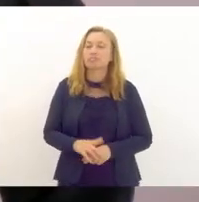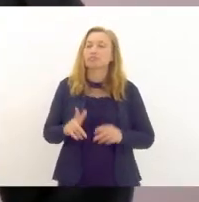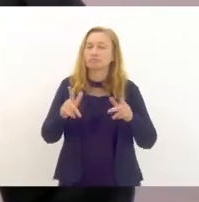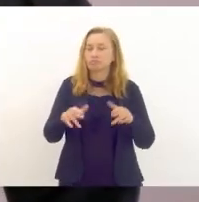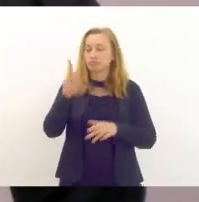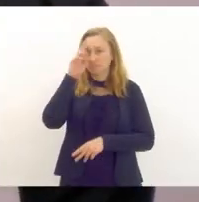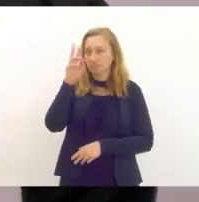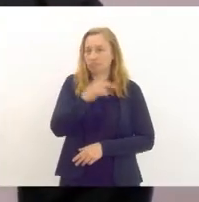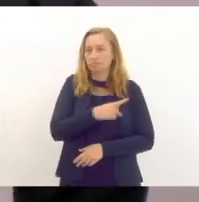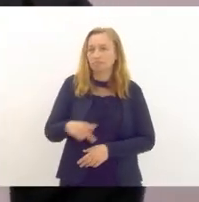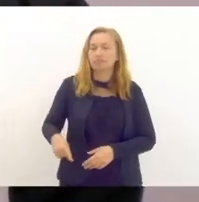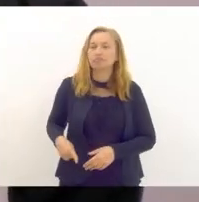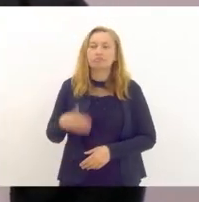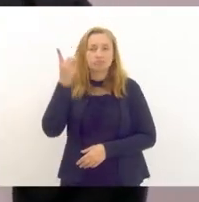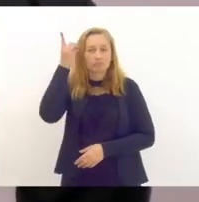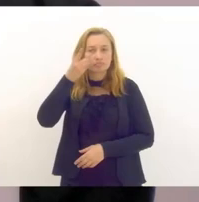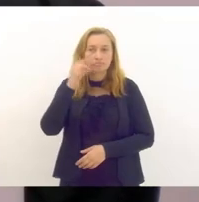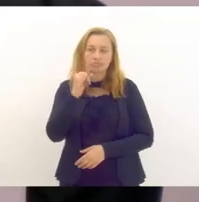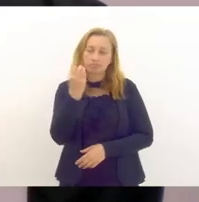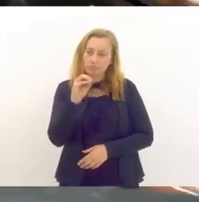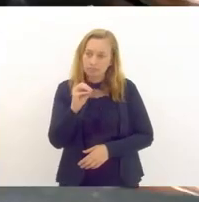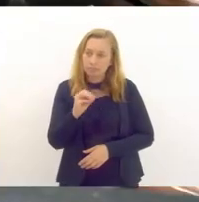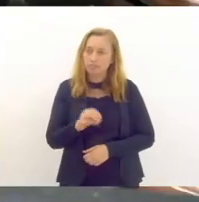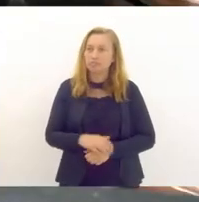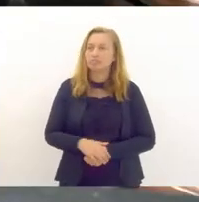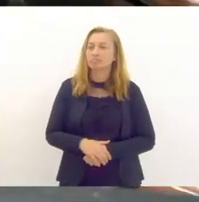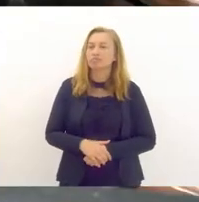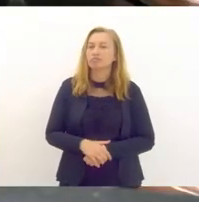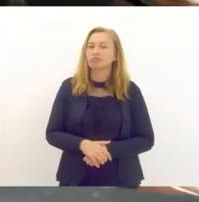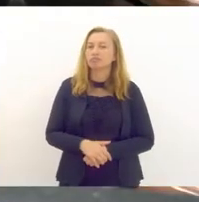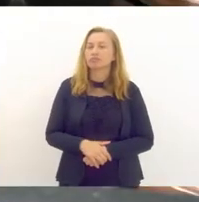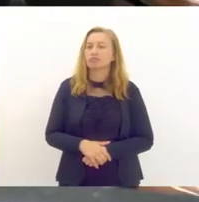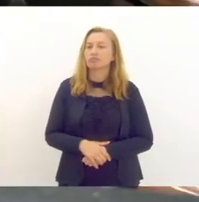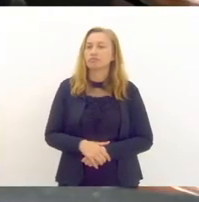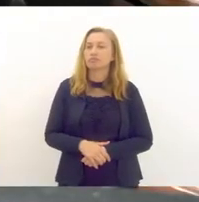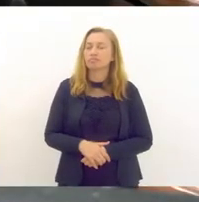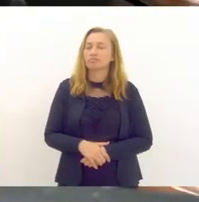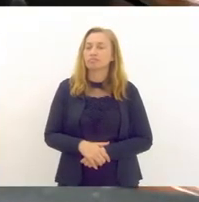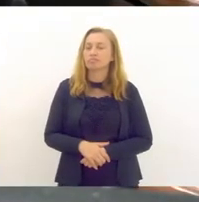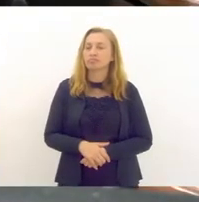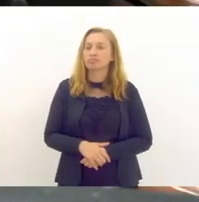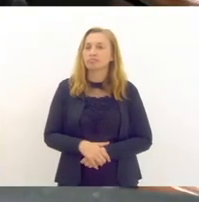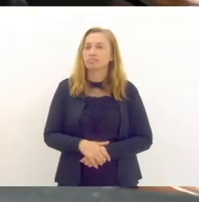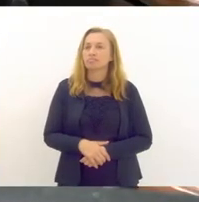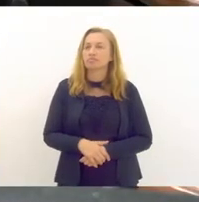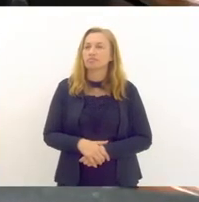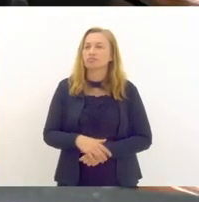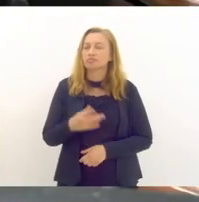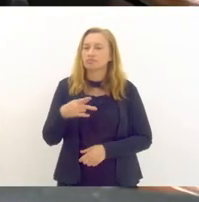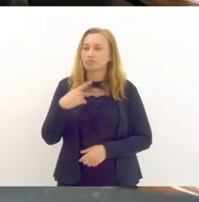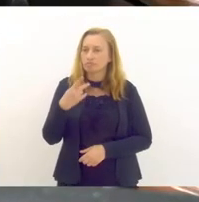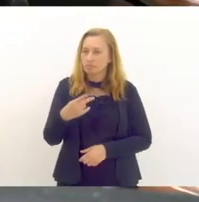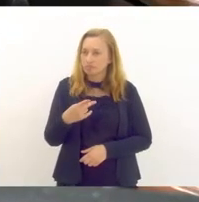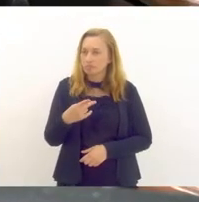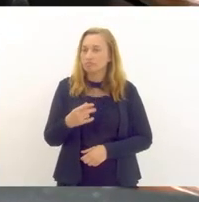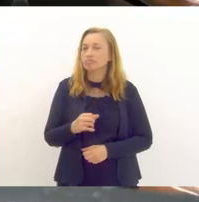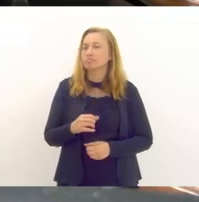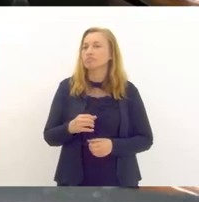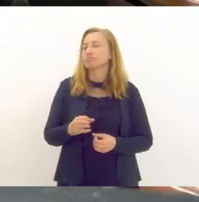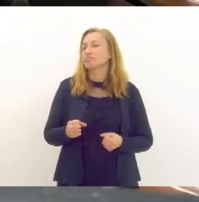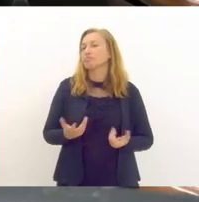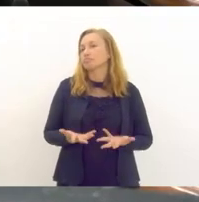do deputado Serginho Presidente vossa excelência falou em sua em sua fala seu poder conciliador